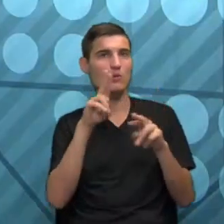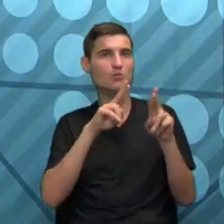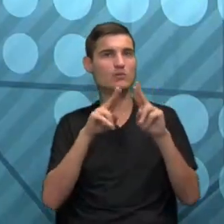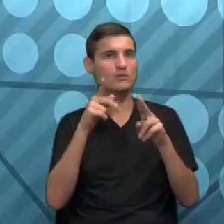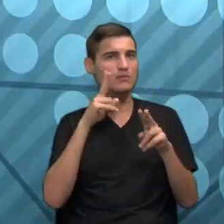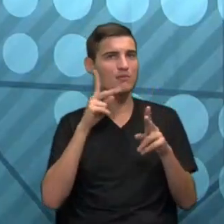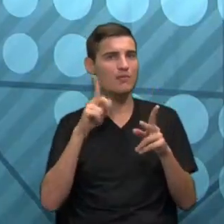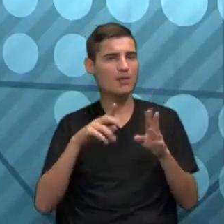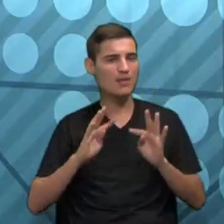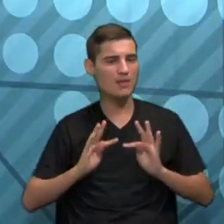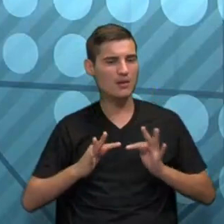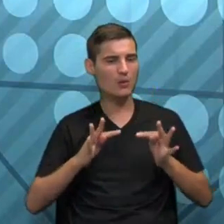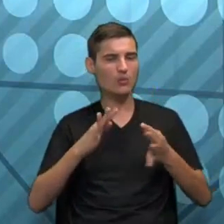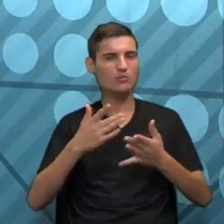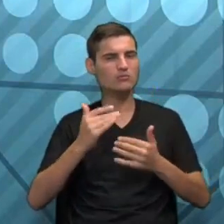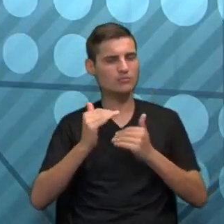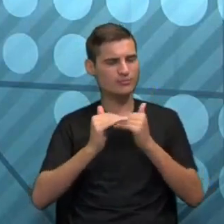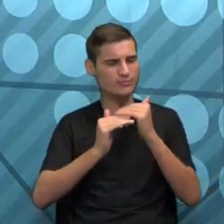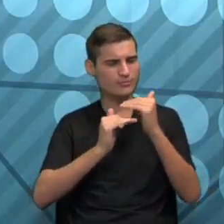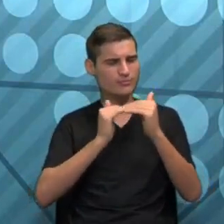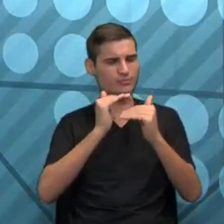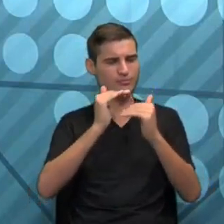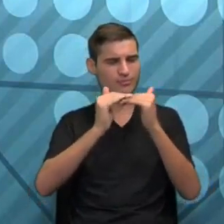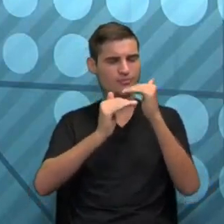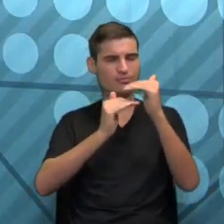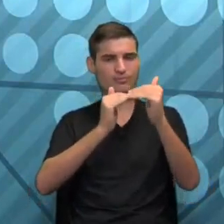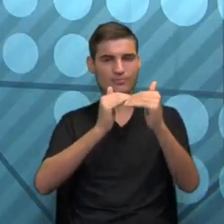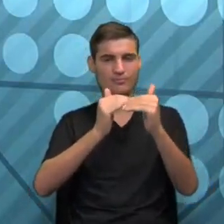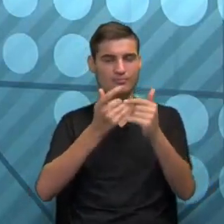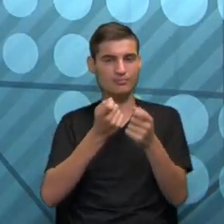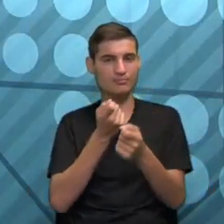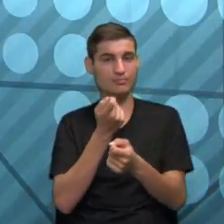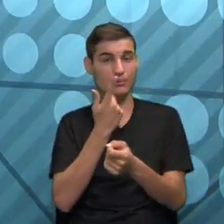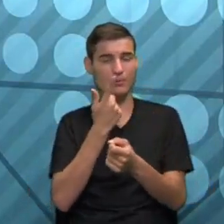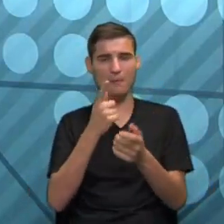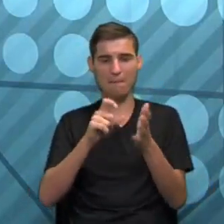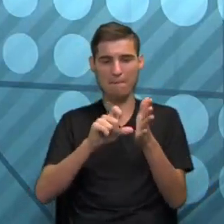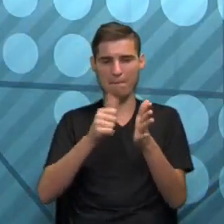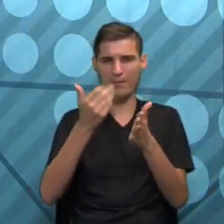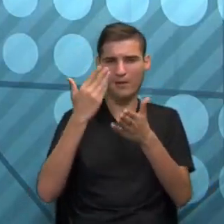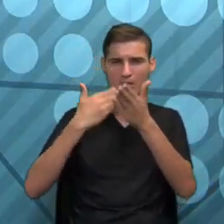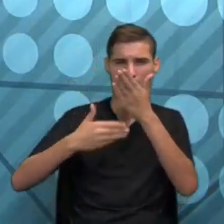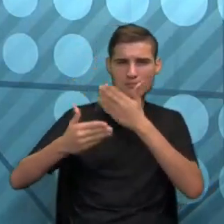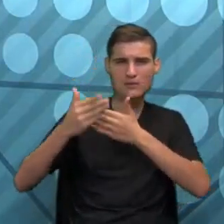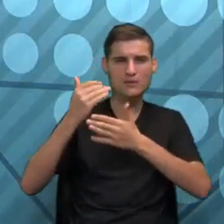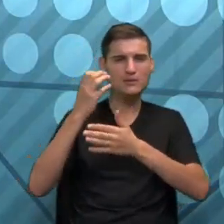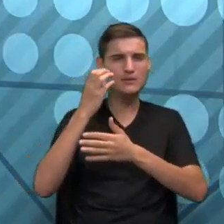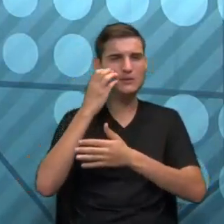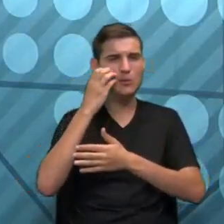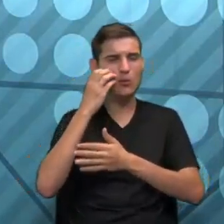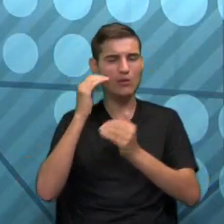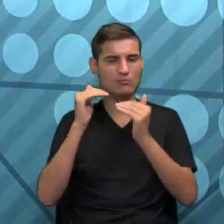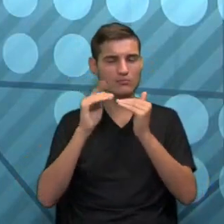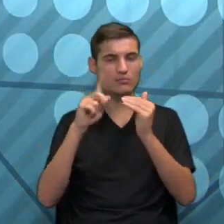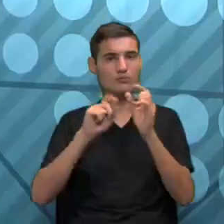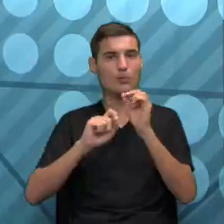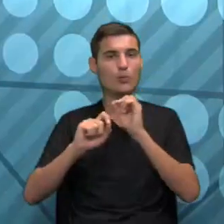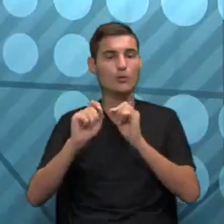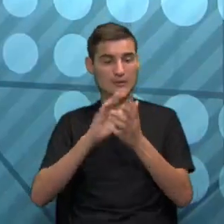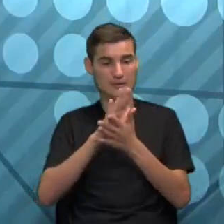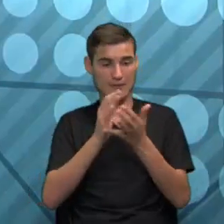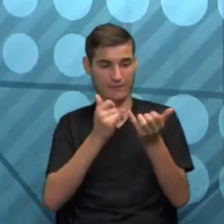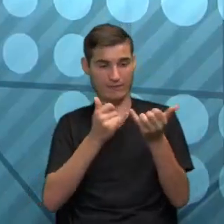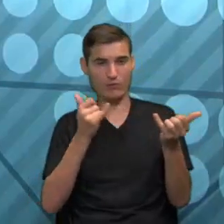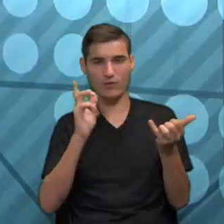a tecnologia ela se desenvolveu, como ela evoluiu. Os primeiros celulares, a primeira comunicação sem fio celular foi